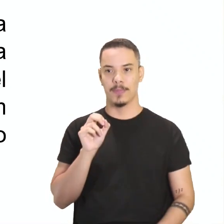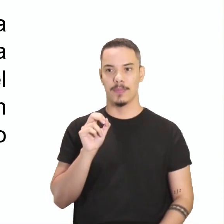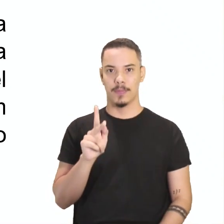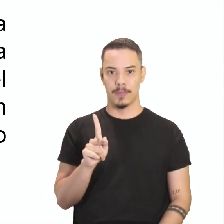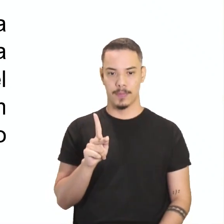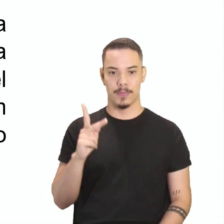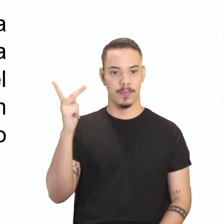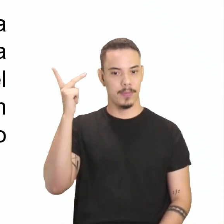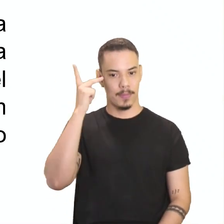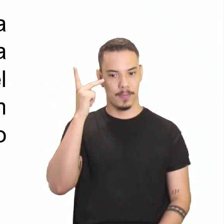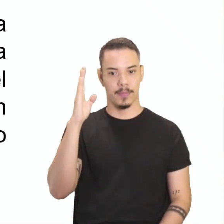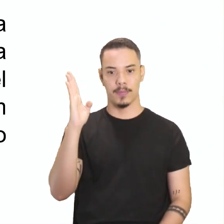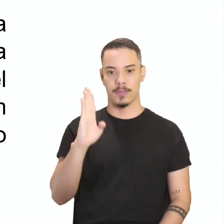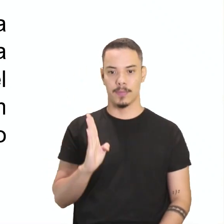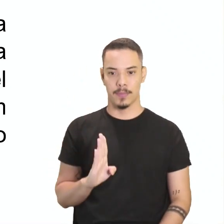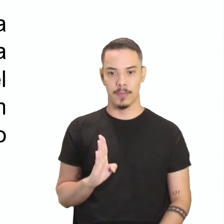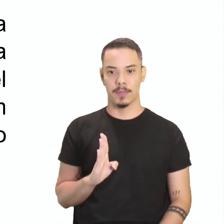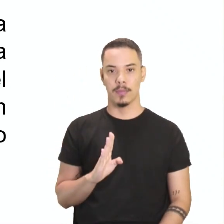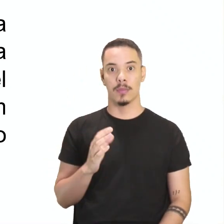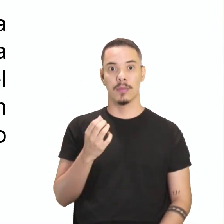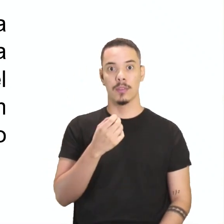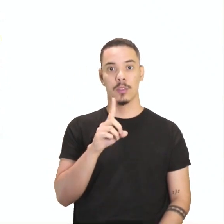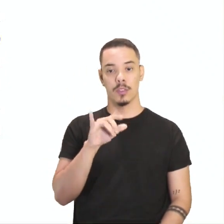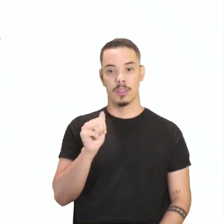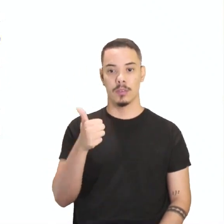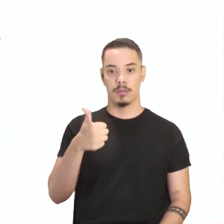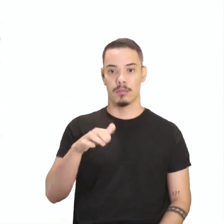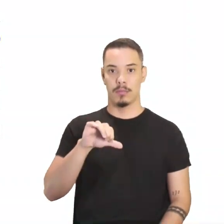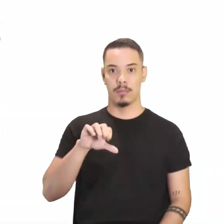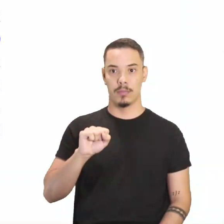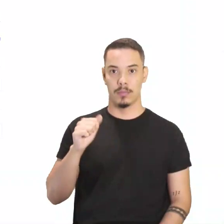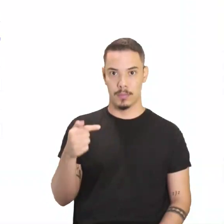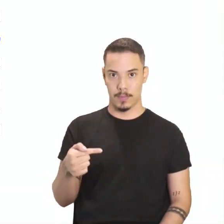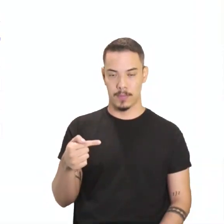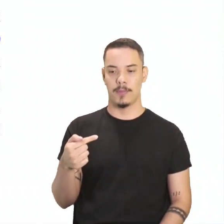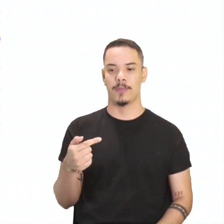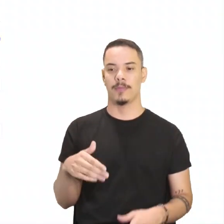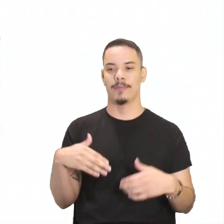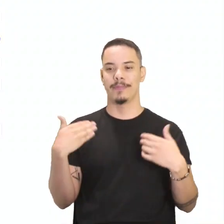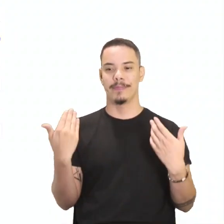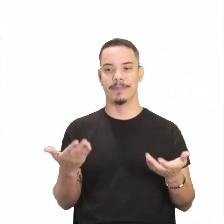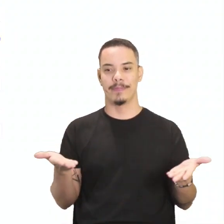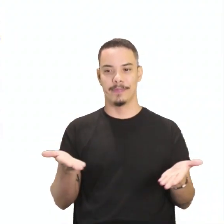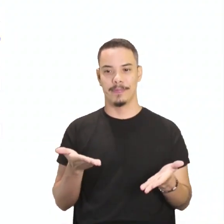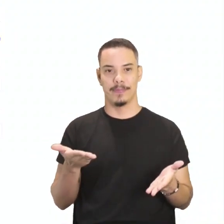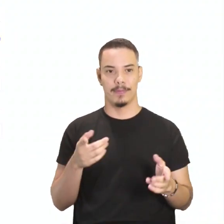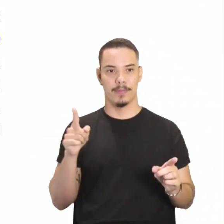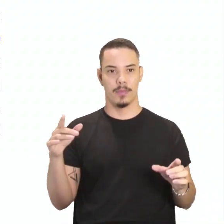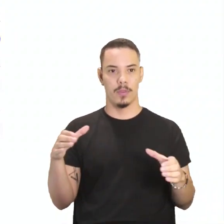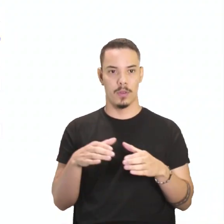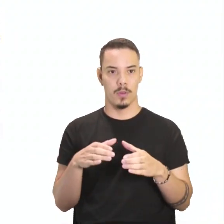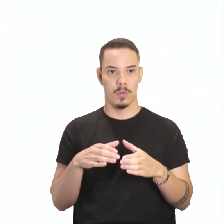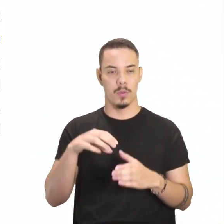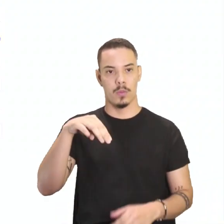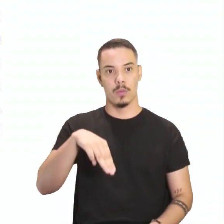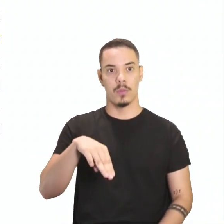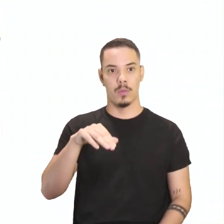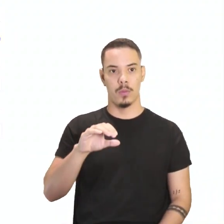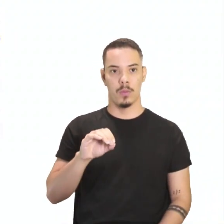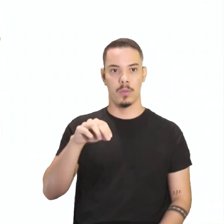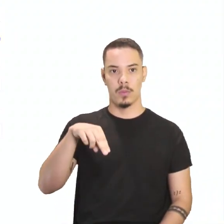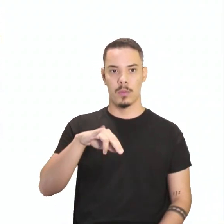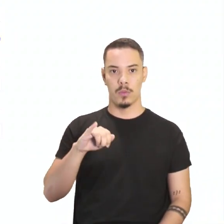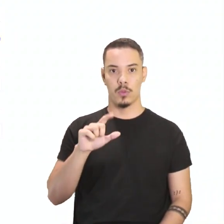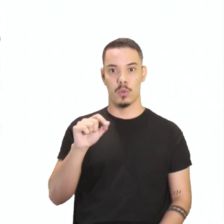São Paulo, Brasiliense, está aqui a data, né, desta publicação. Isso. Olha aí, ó. O monjolo é uma máquina